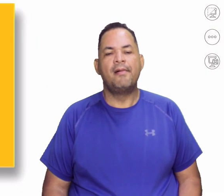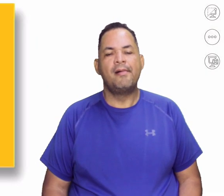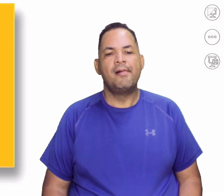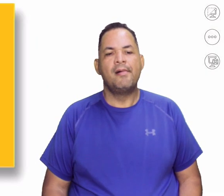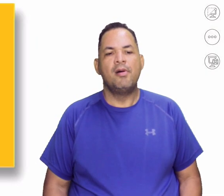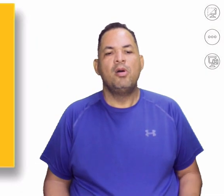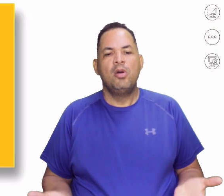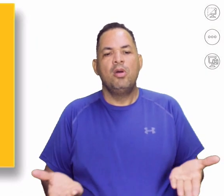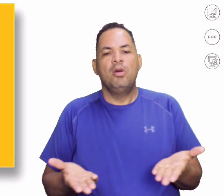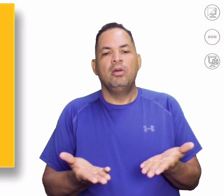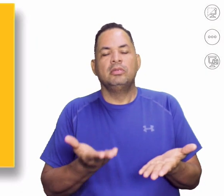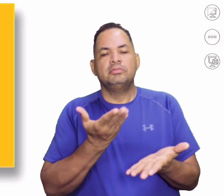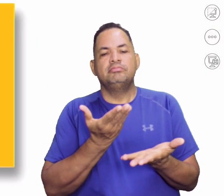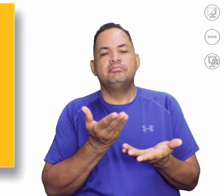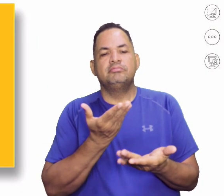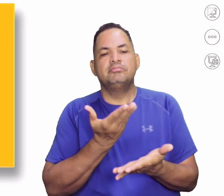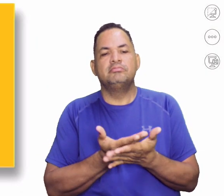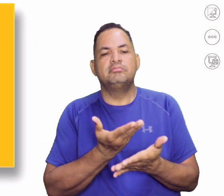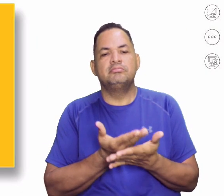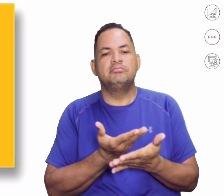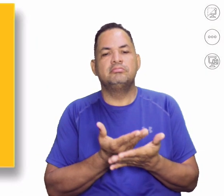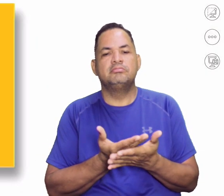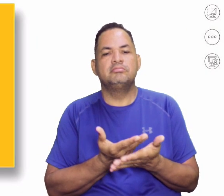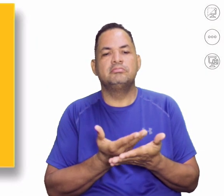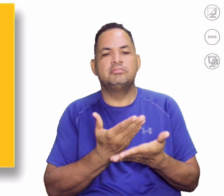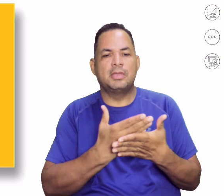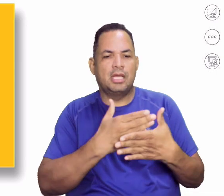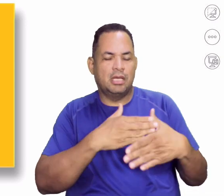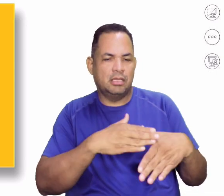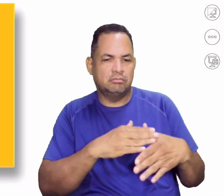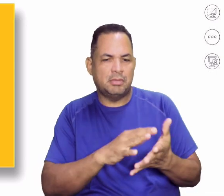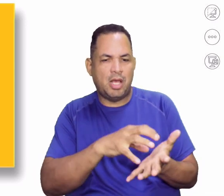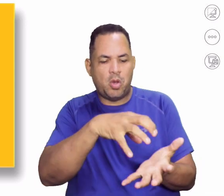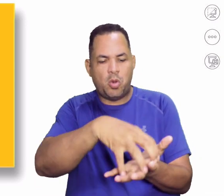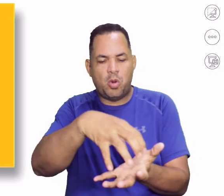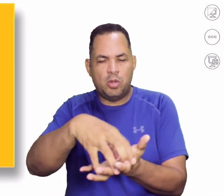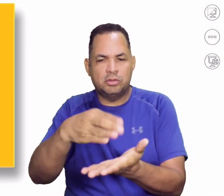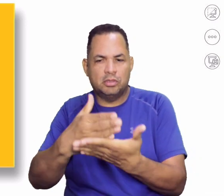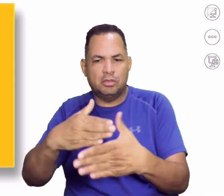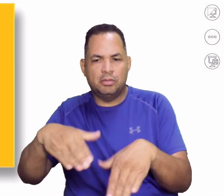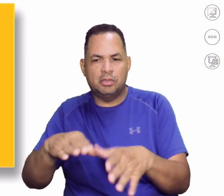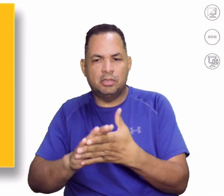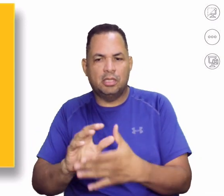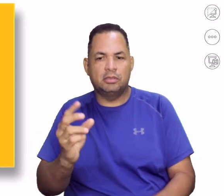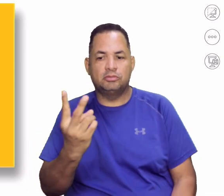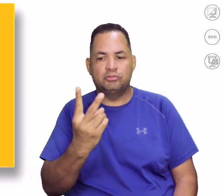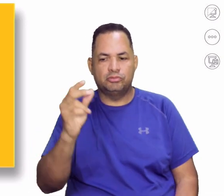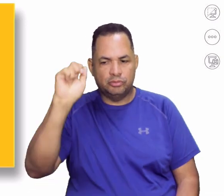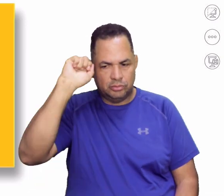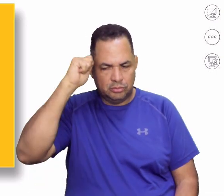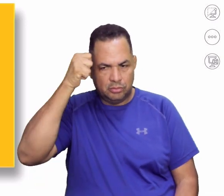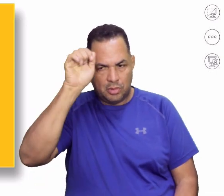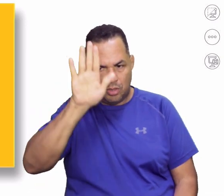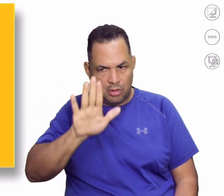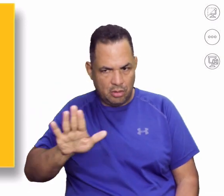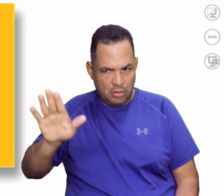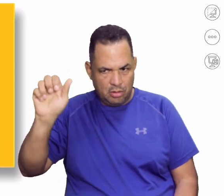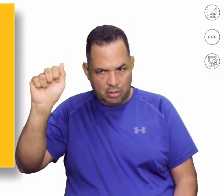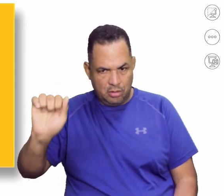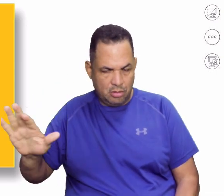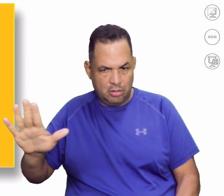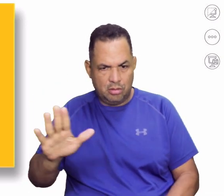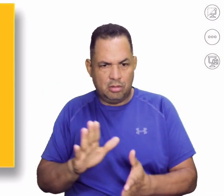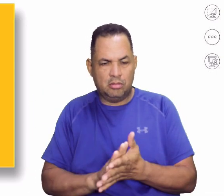Bom, hoje nós vamos falar sobre a descolonização da África e da Ásia, o enfraquecimento das